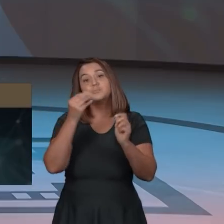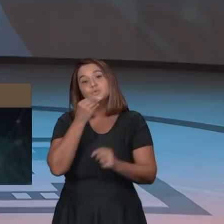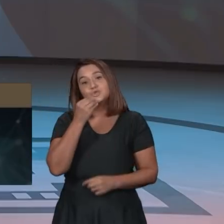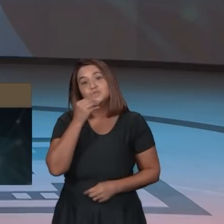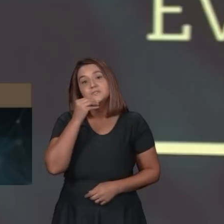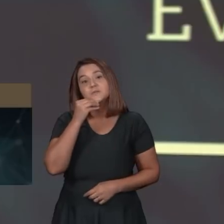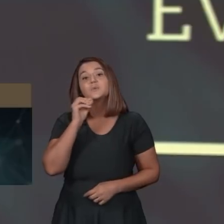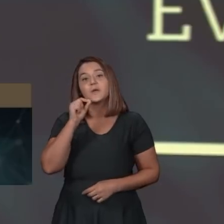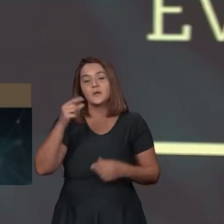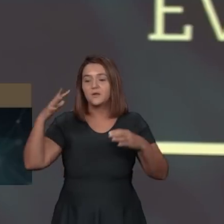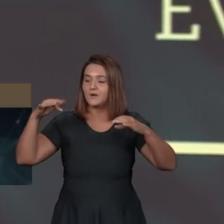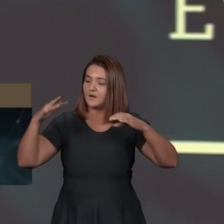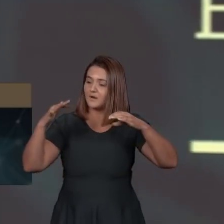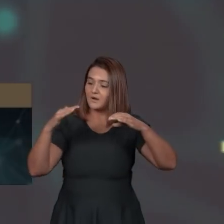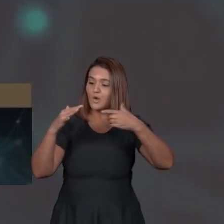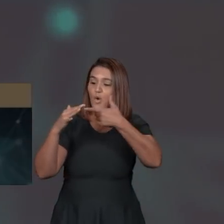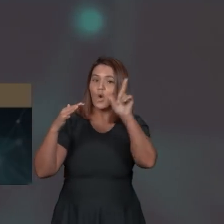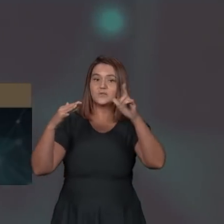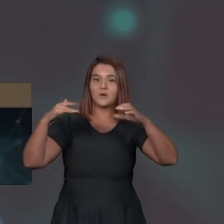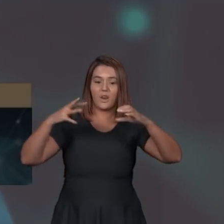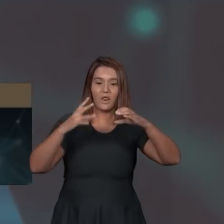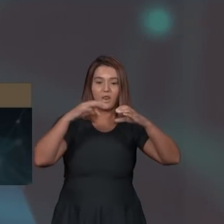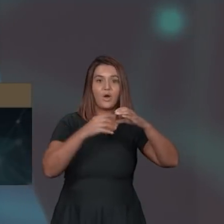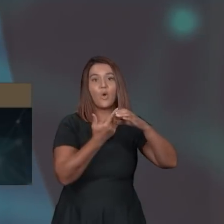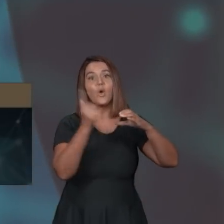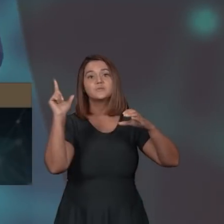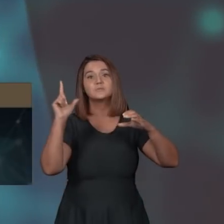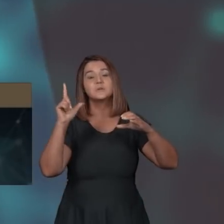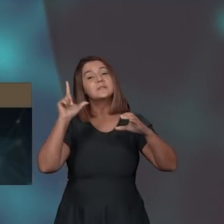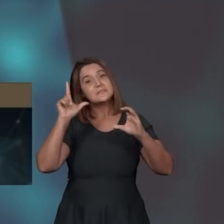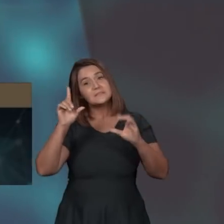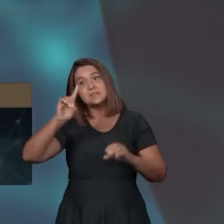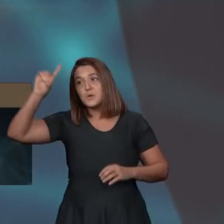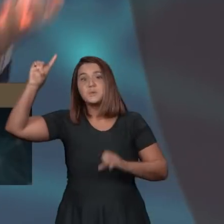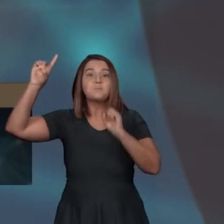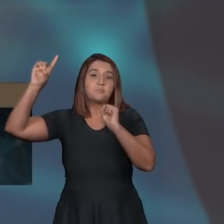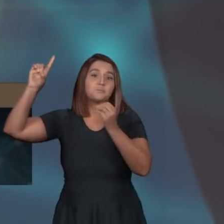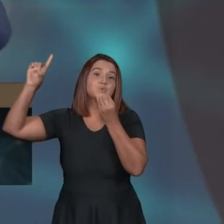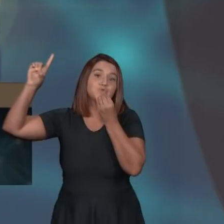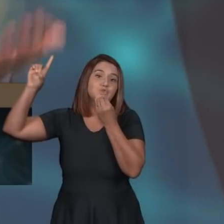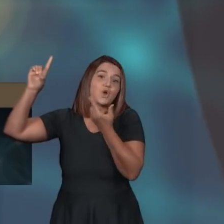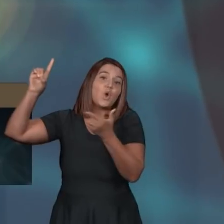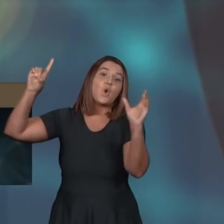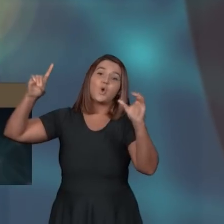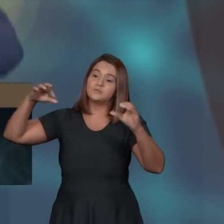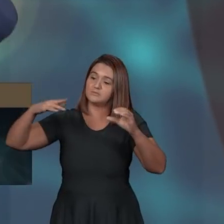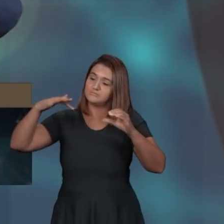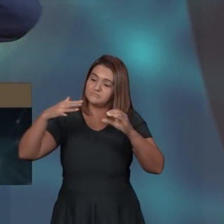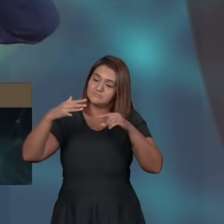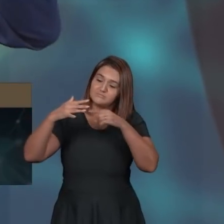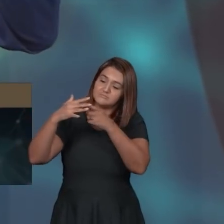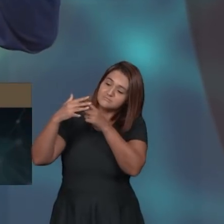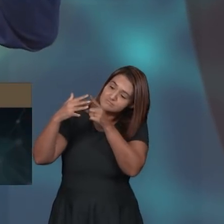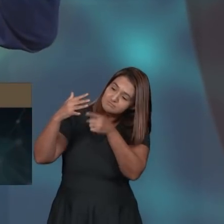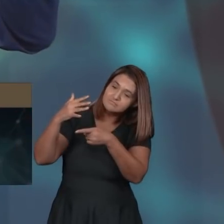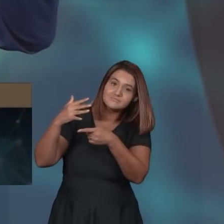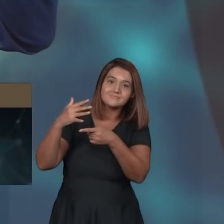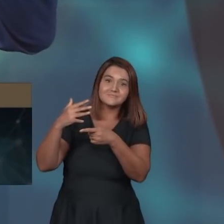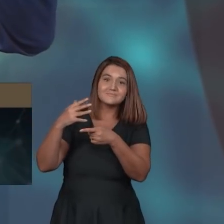você. É assim que eu entendo essa passagem da Bíblia. Deus podia ter fecundado outros óvulos com outros espermatozoides, mas de todos